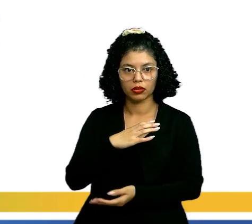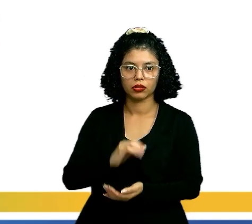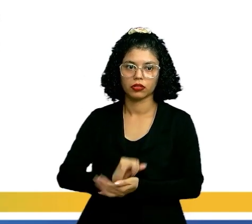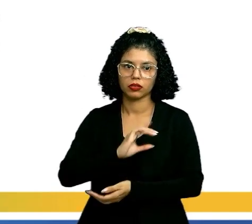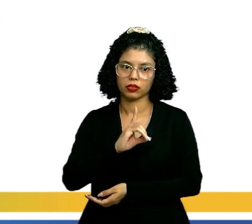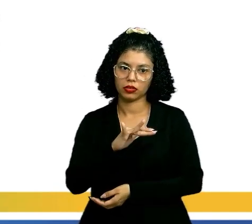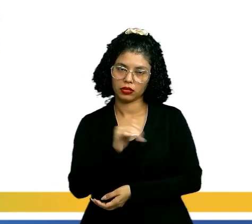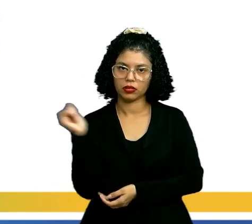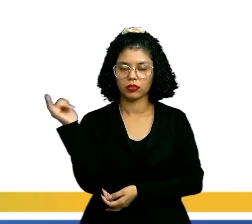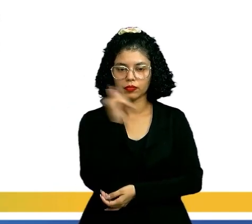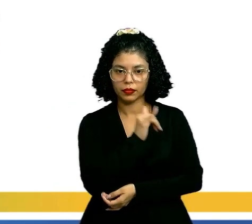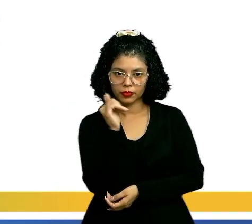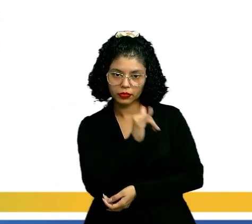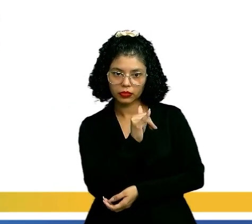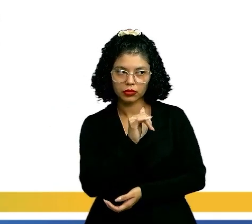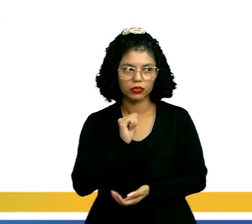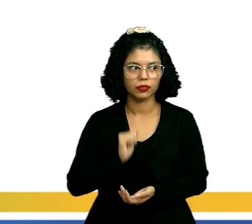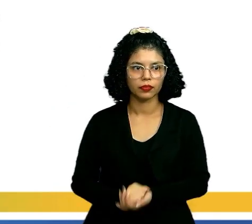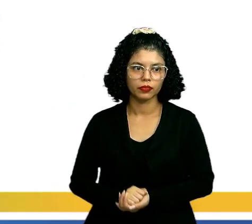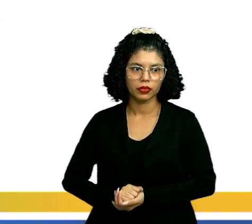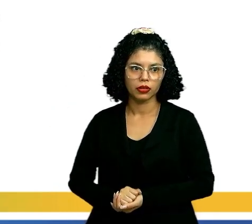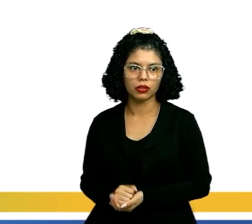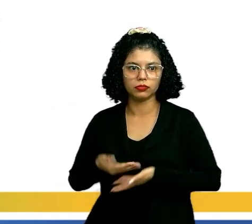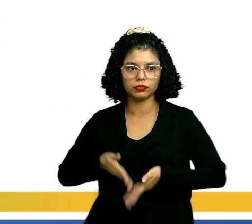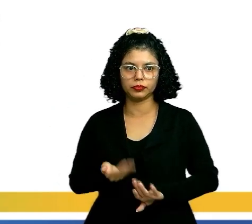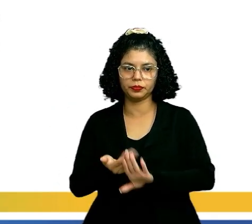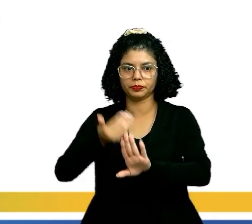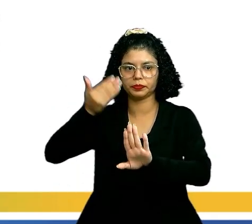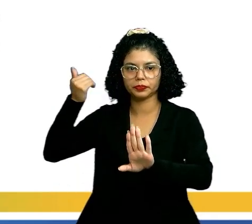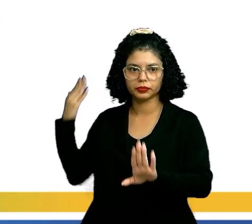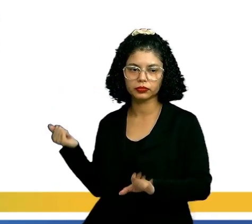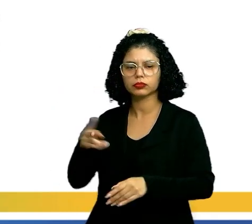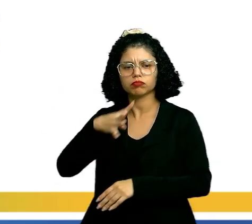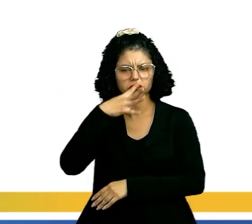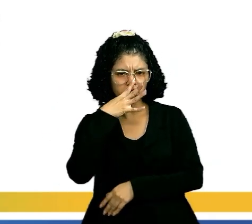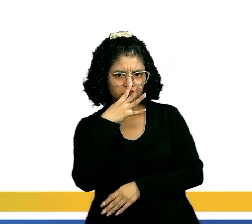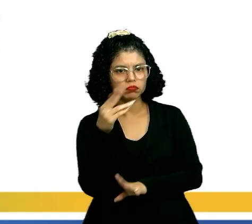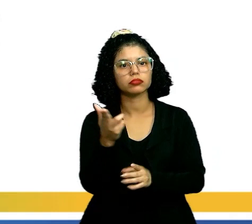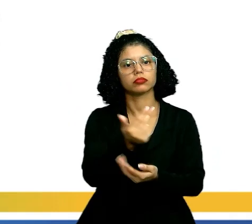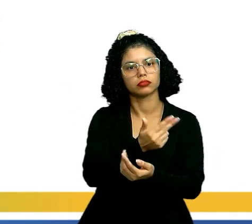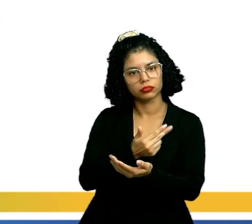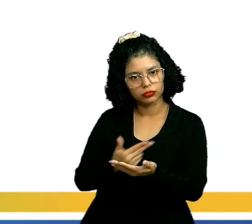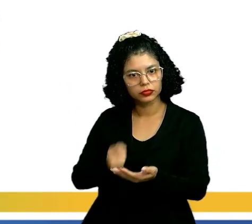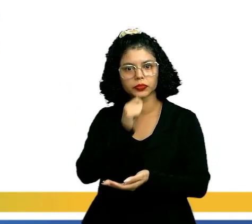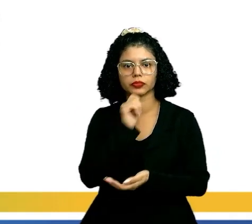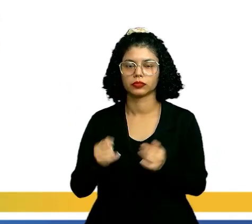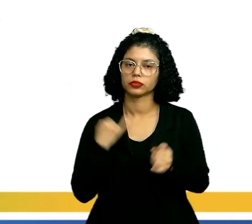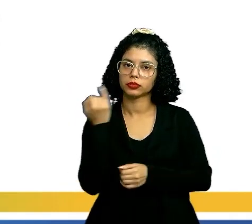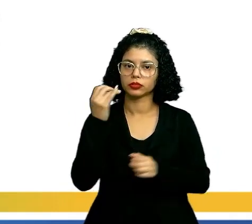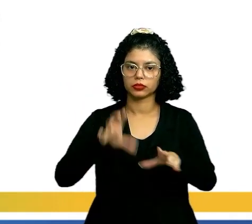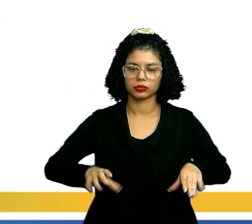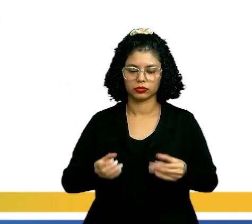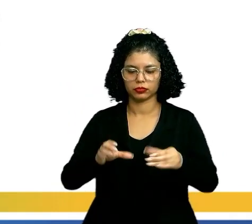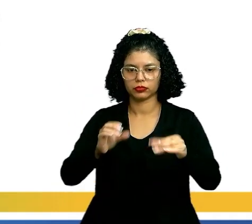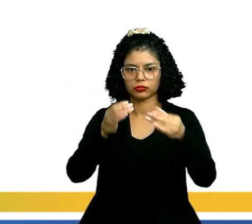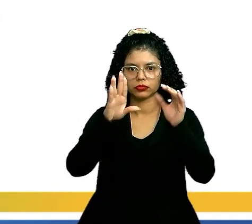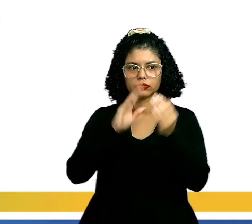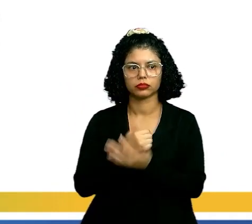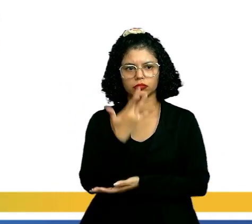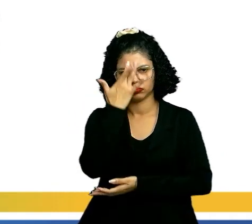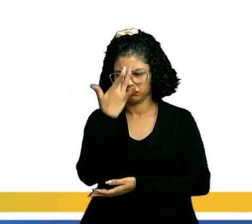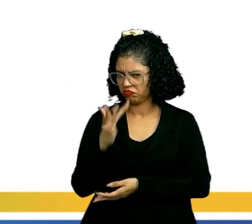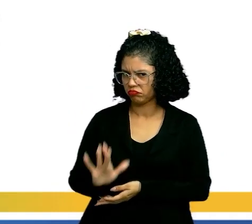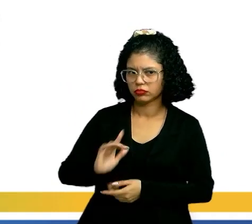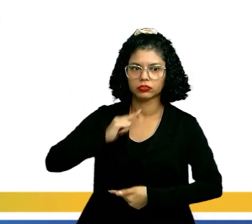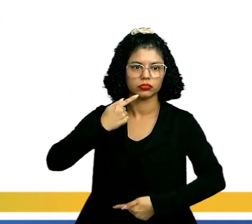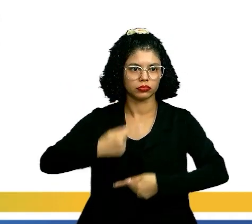na cidade de Caprese, na Itália. Desde novo se interessou por arte, em especial escultura. Não se